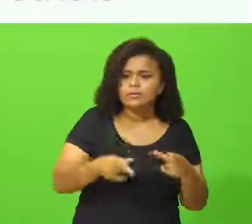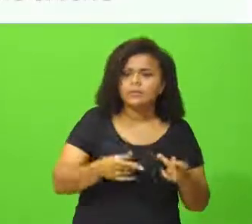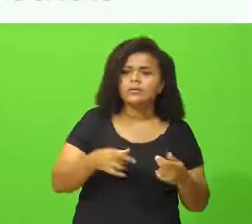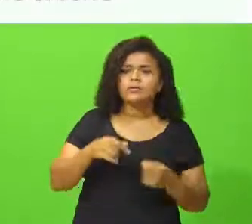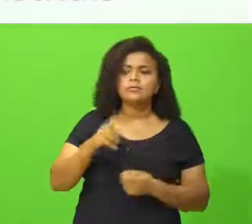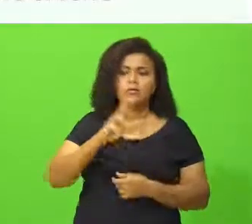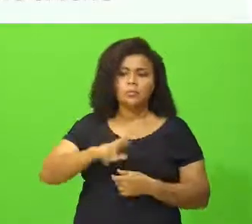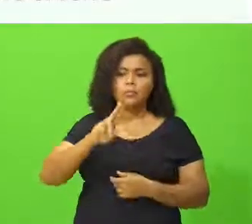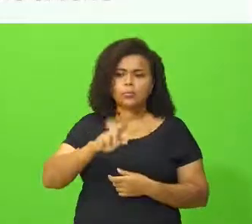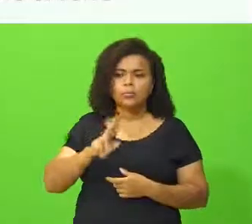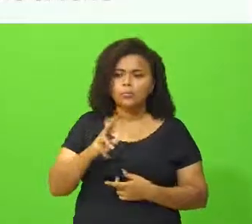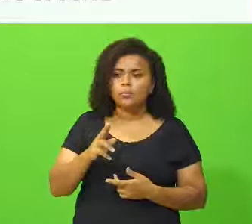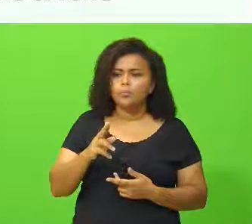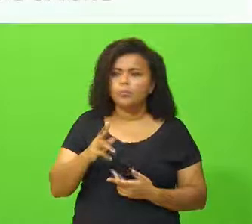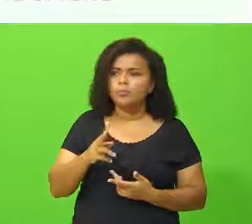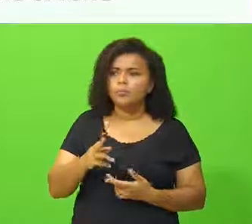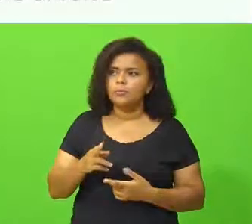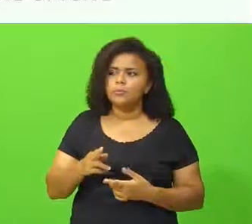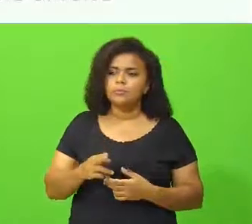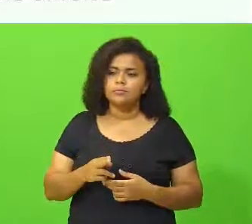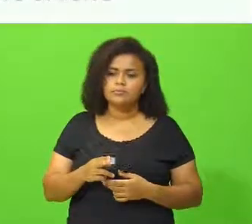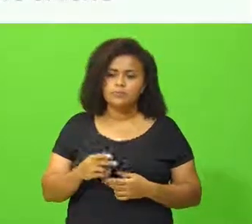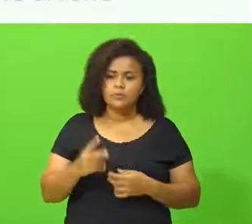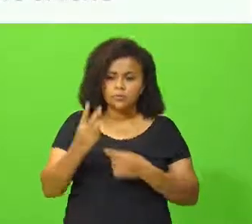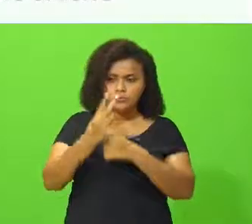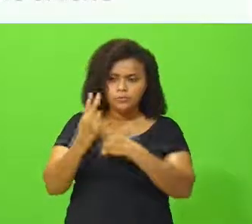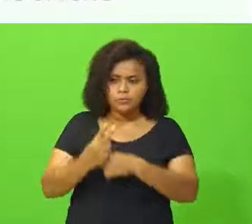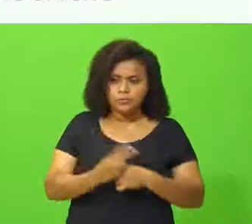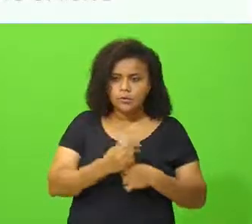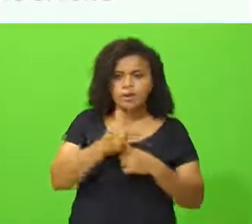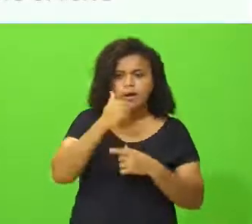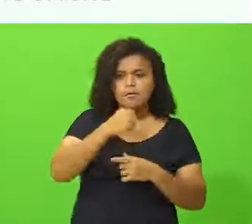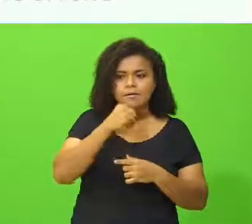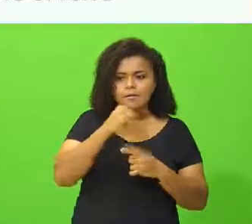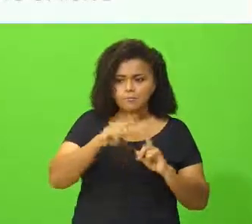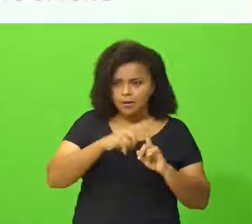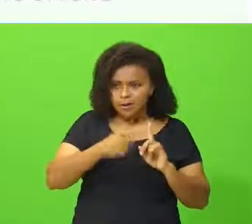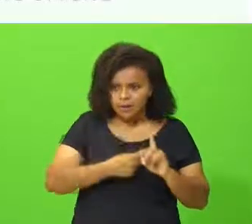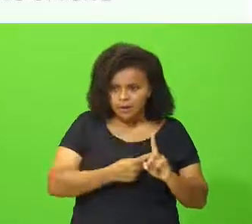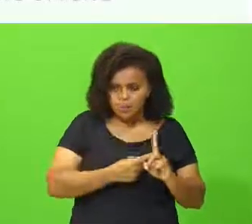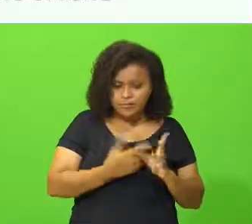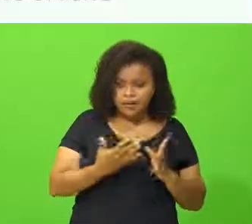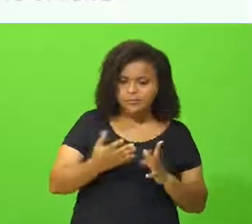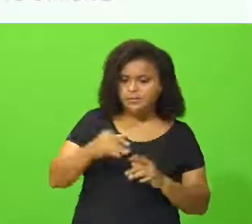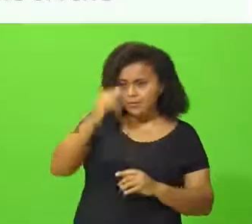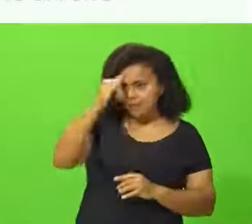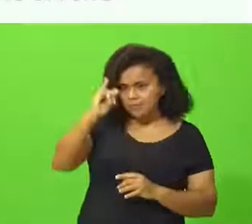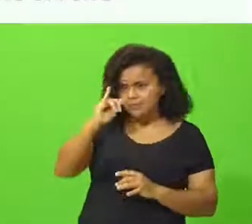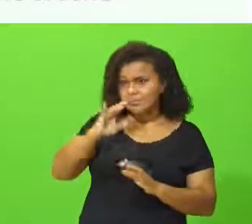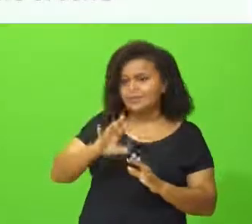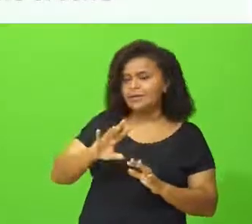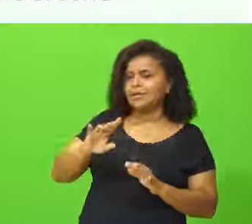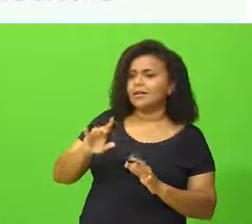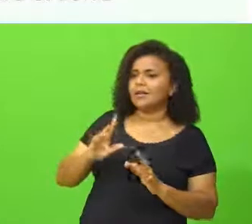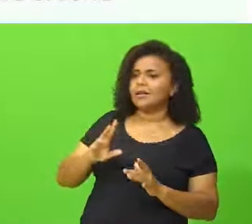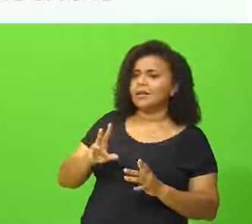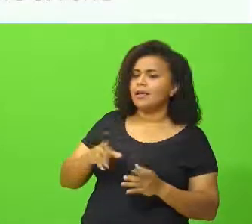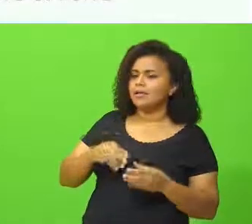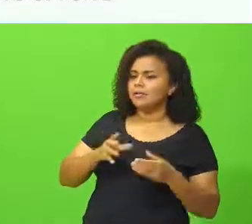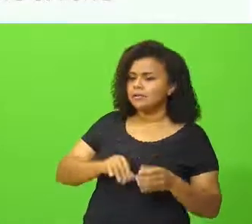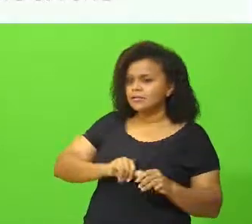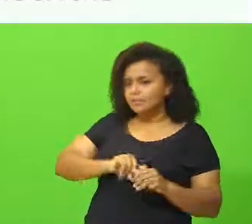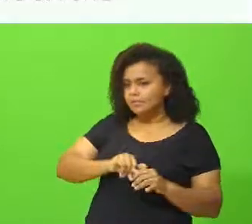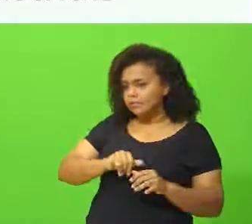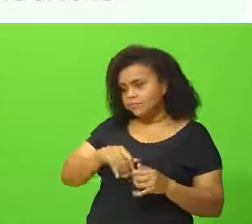recomendada, inclusive, e eu lembro principalmente as mulheres grávidas, eram recomendadas a saírem daquela cidade porque corria o risco de